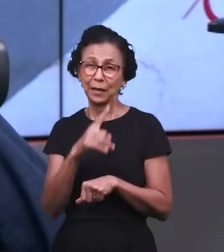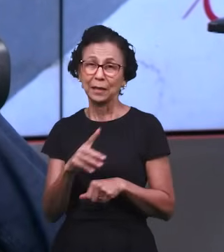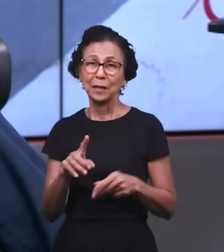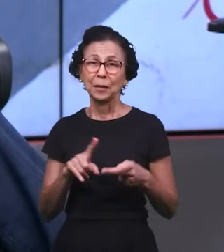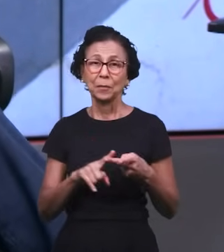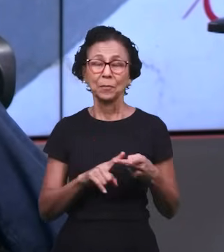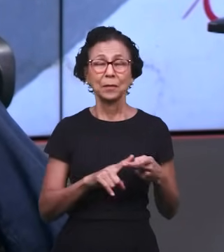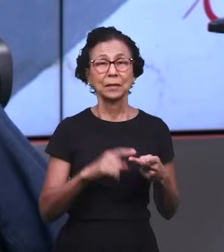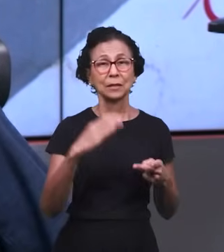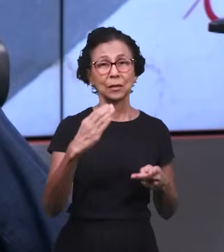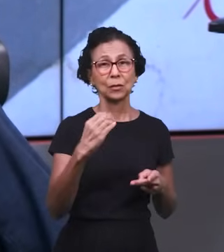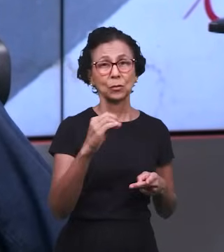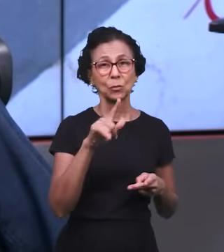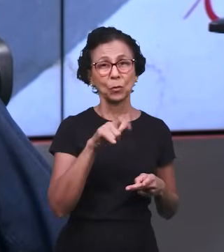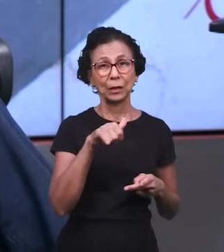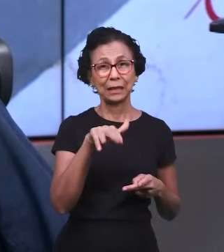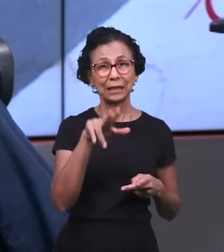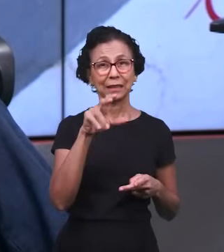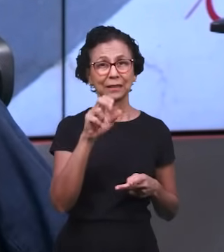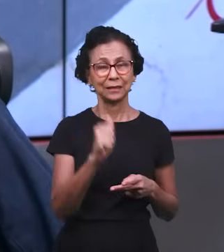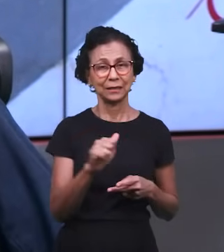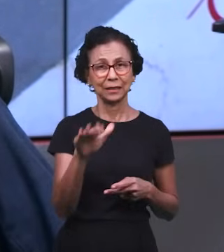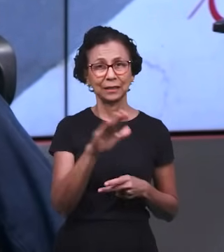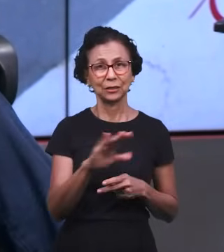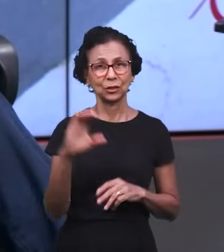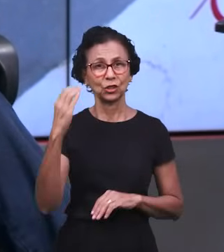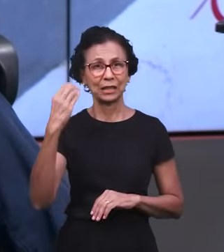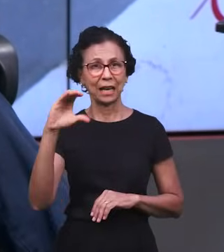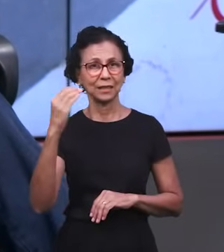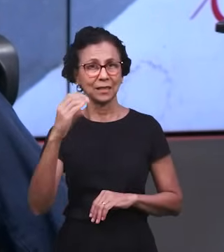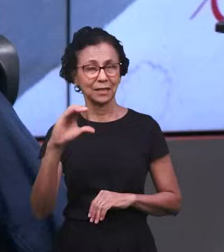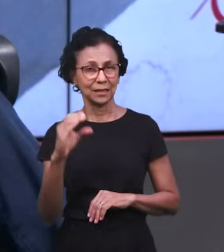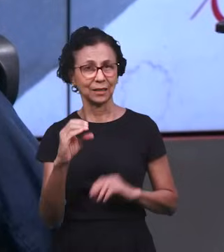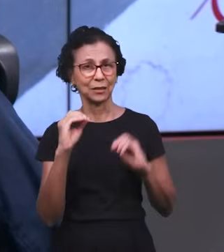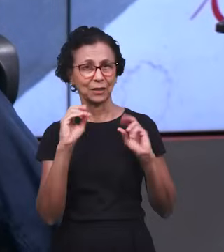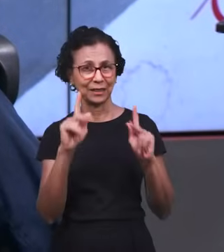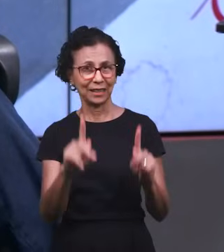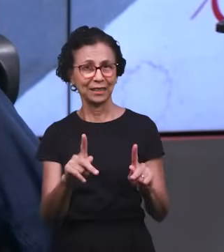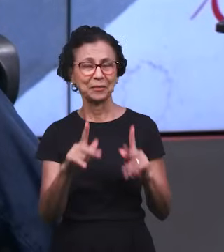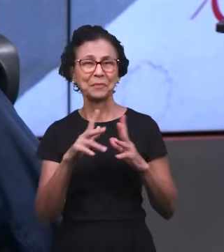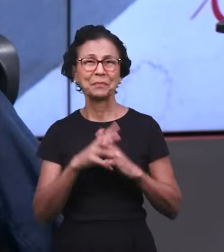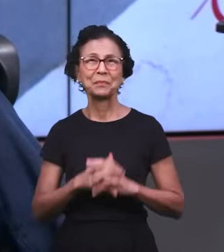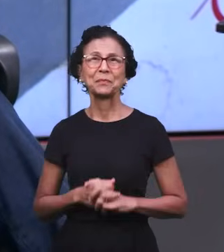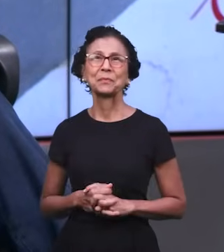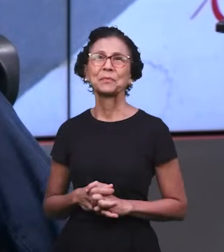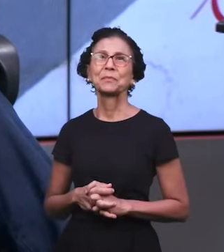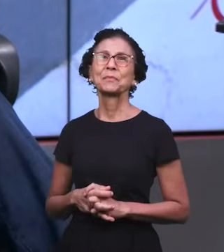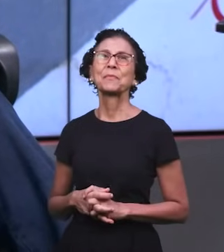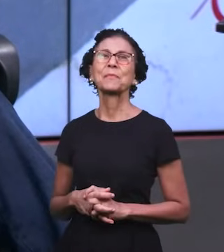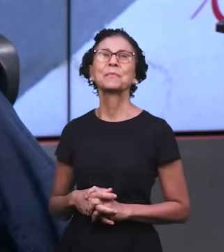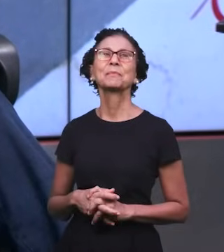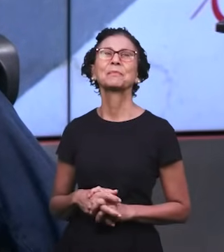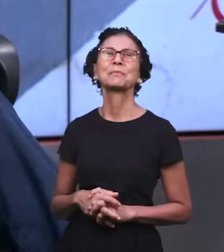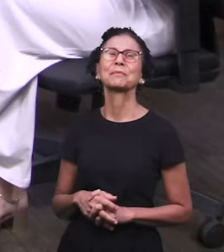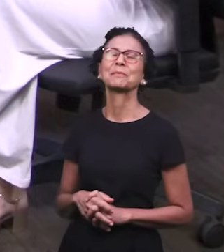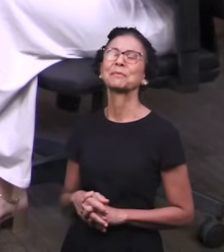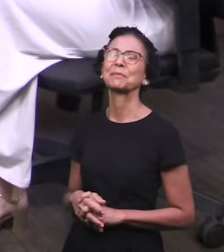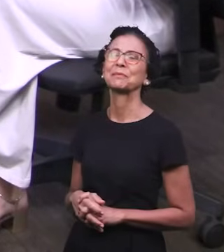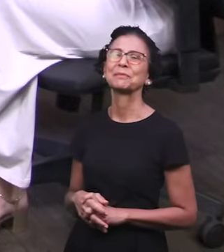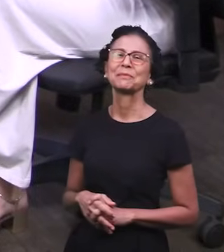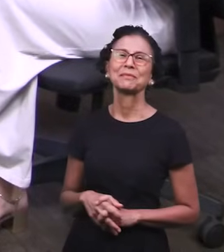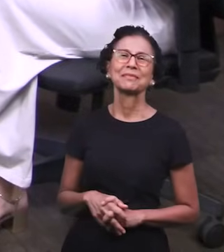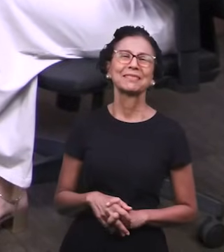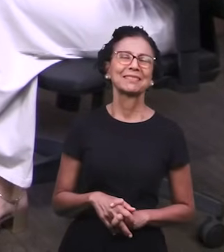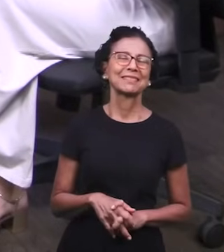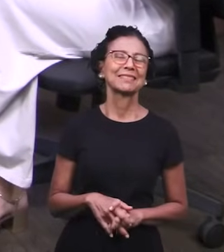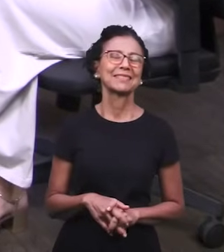responde você qual a pergunta que ela fez, Fernando. A Sara perguntou sobre a